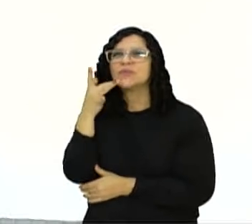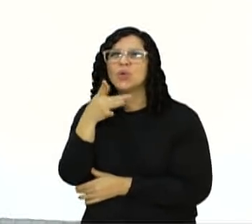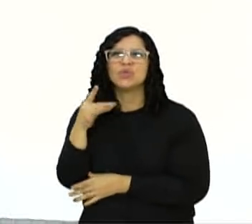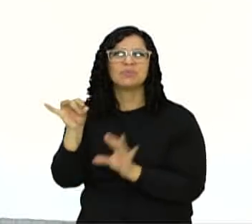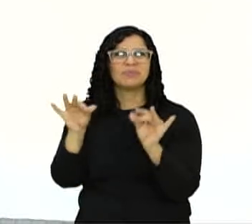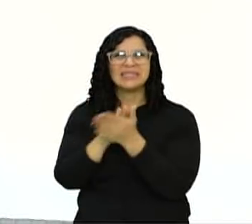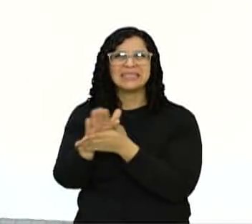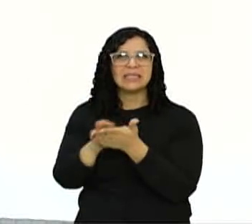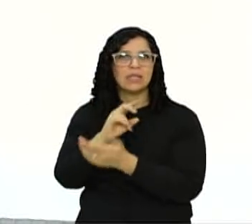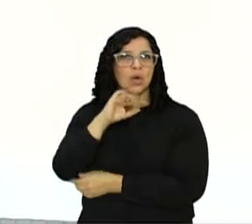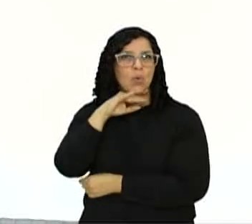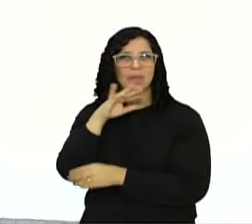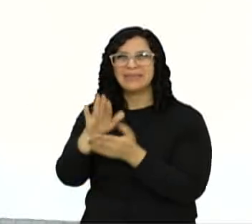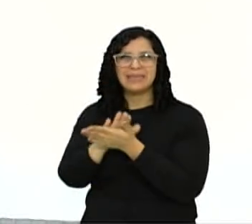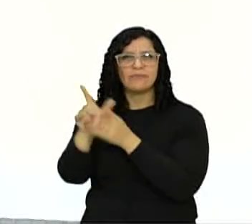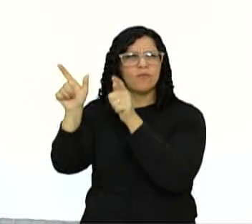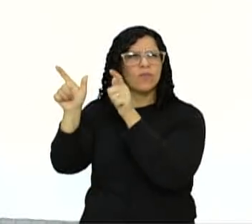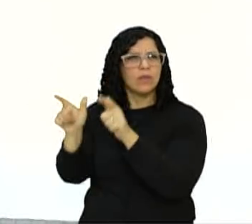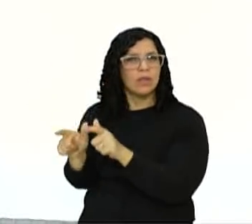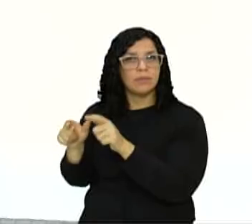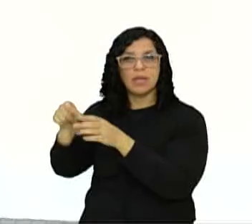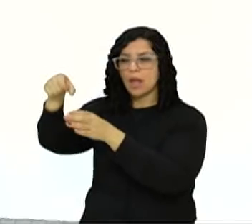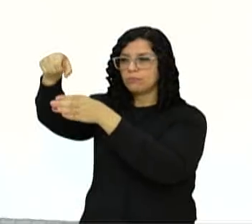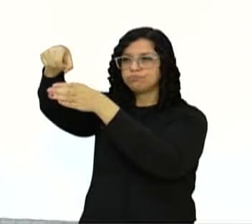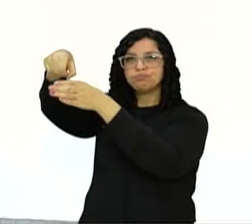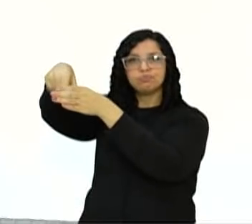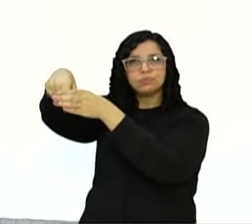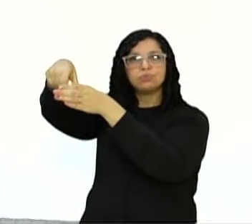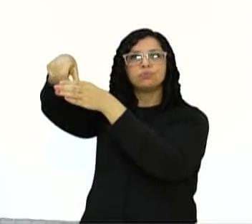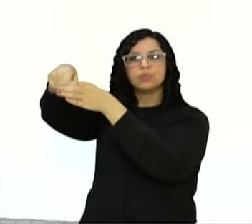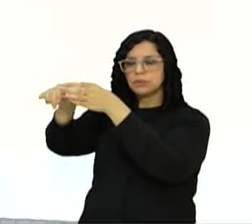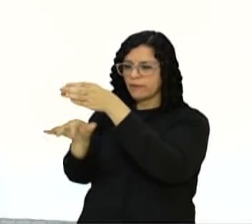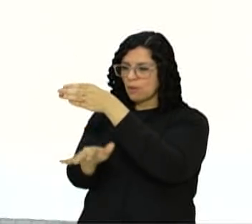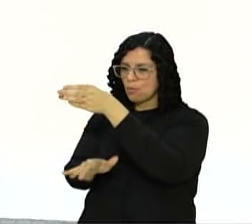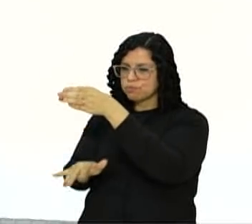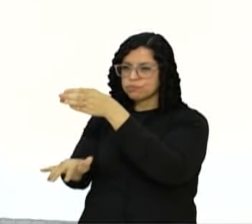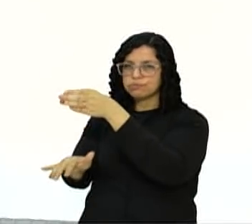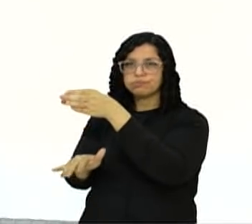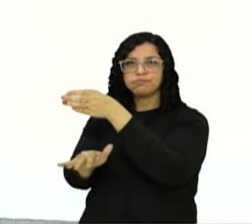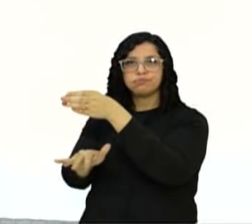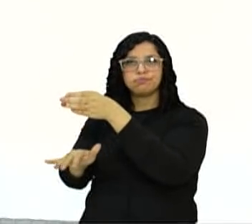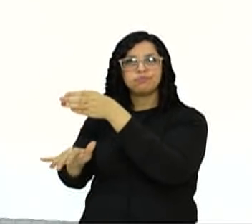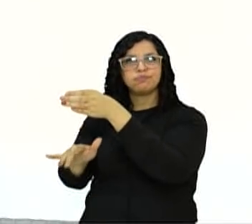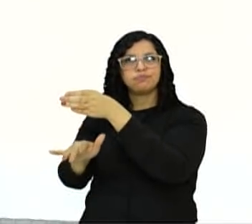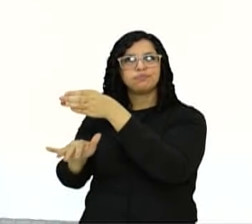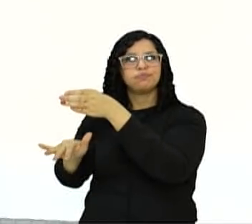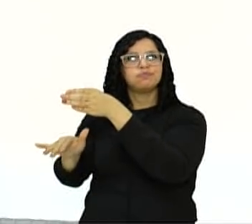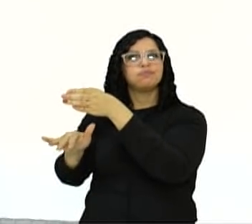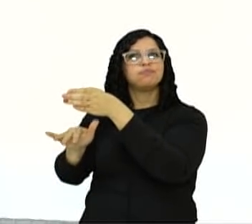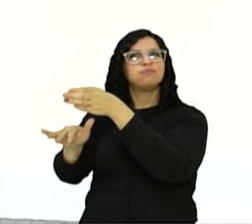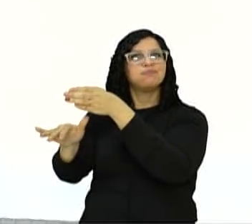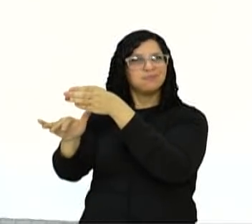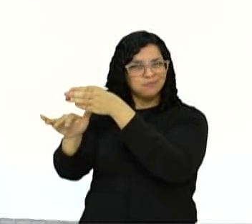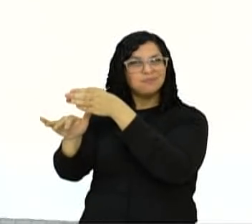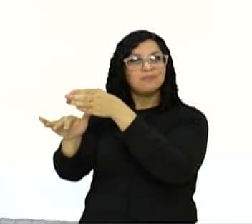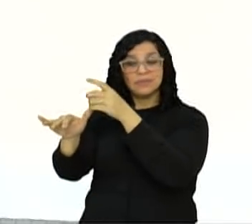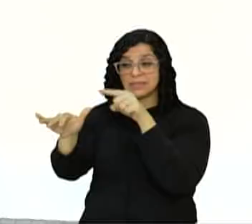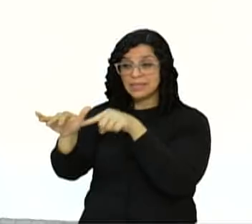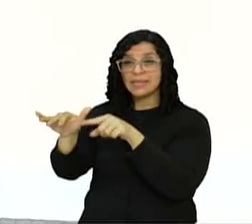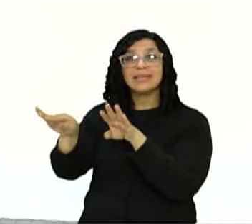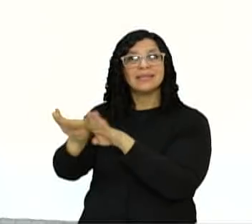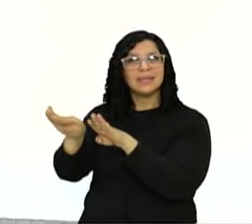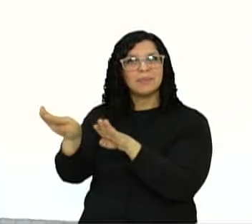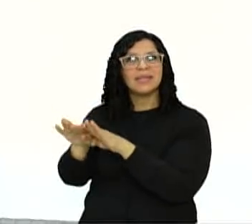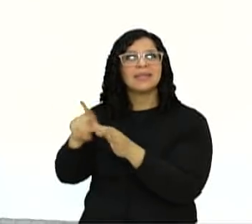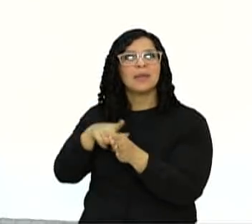impróprios. A água filtrada é então armazenada na parte inferior do filtro, que por